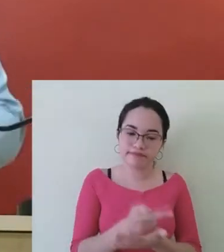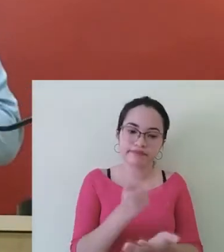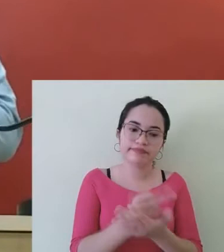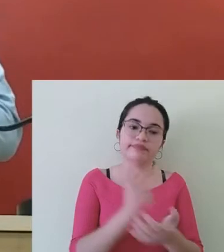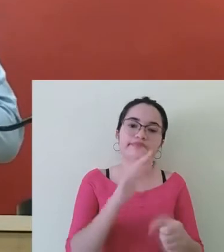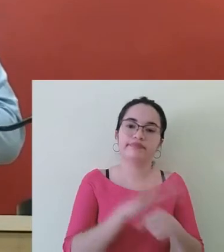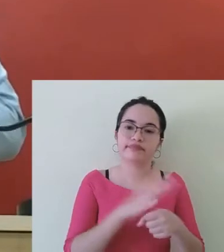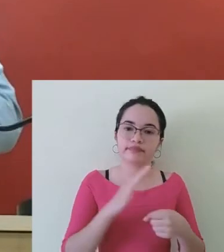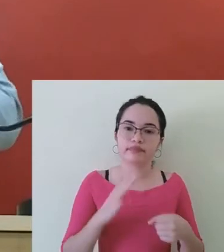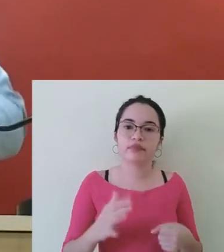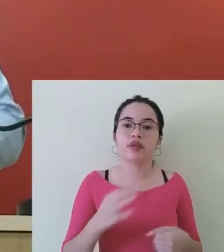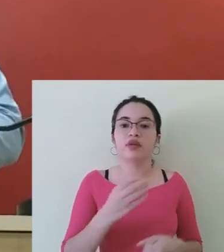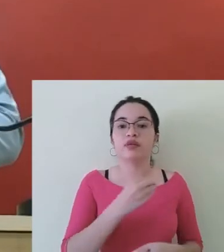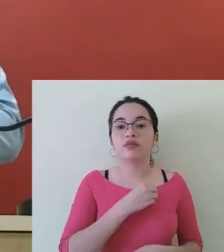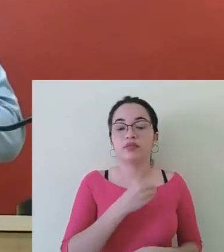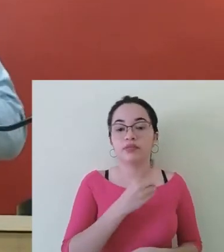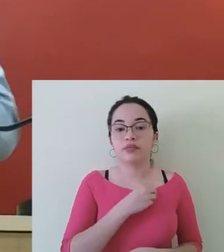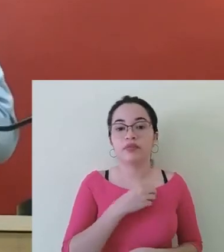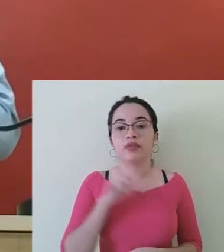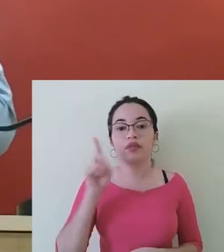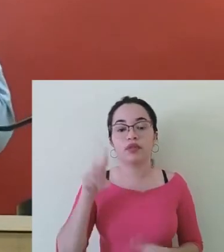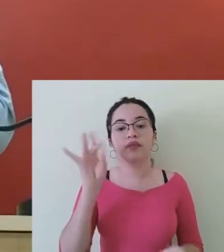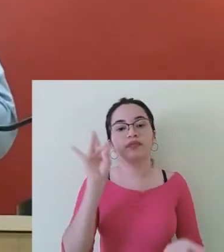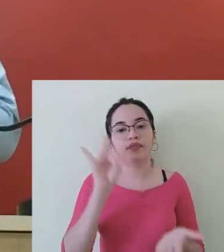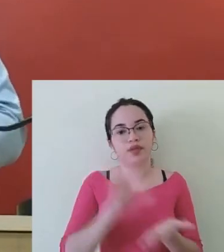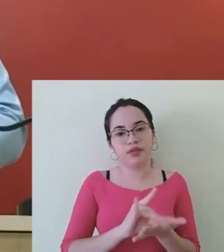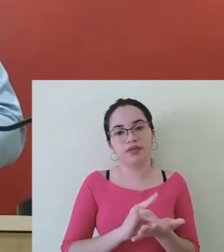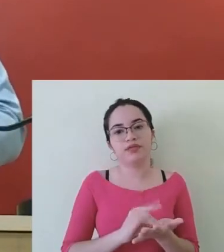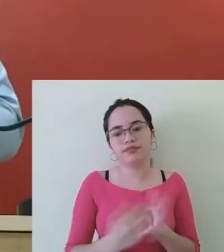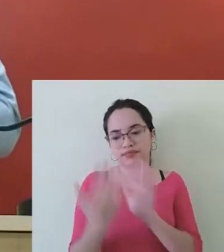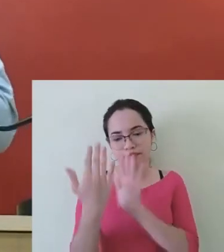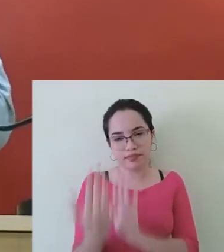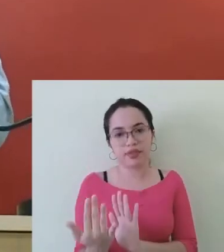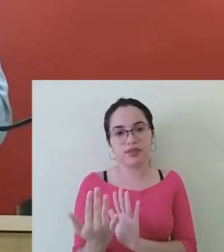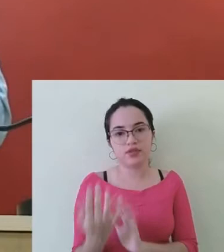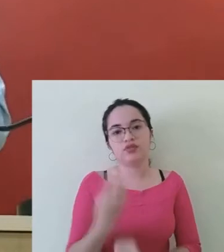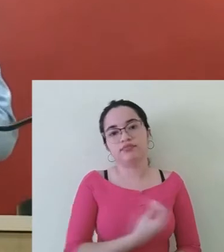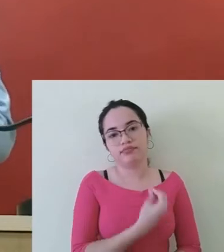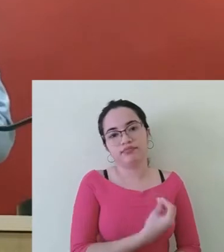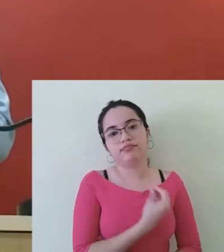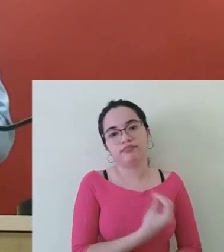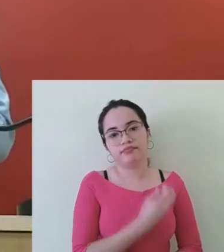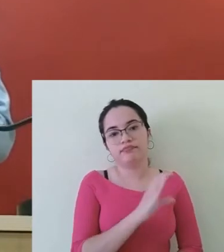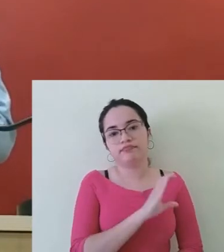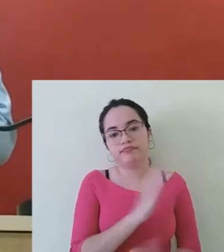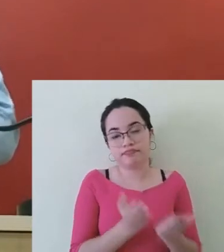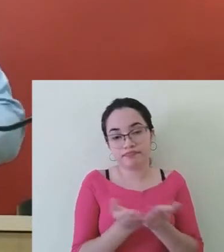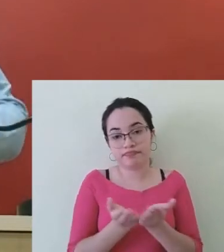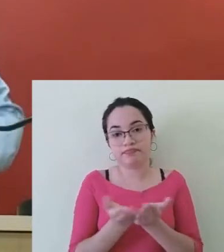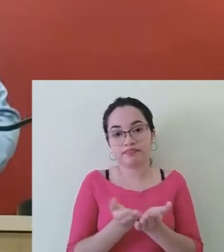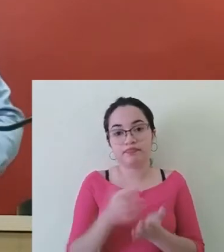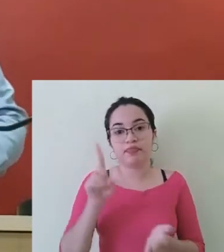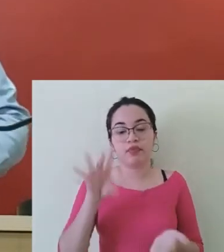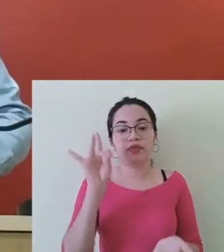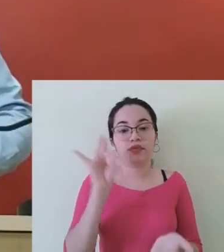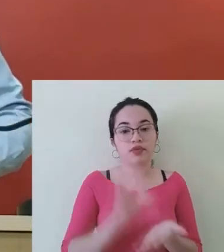com inclinações para o mal, é uma realidade presente na vida do crente.